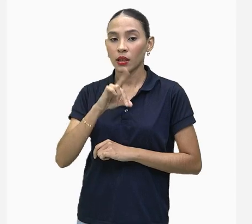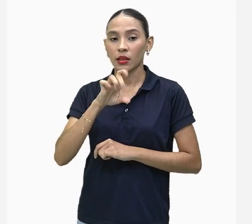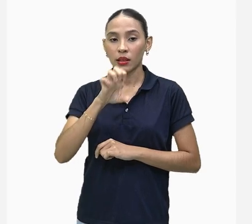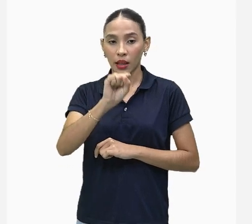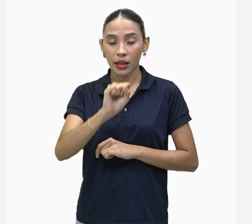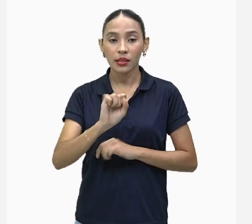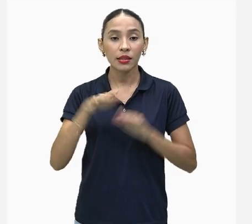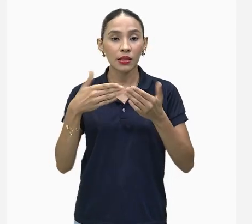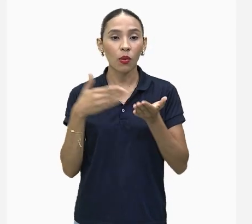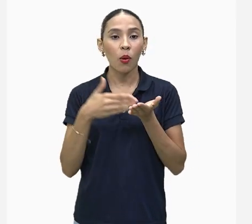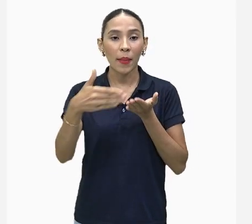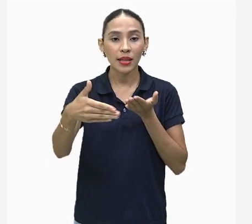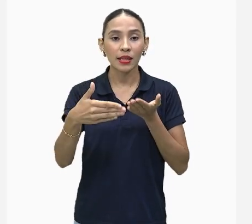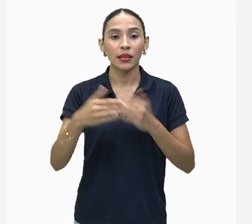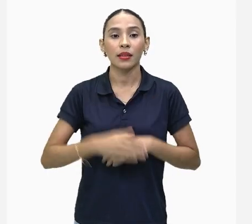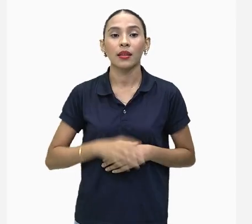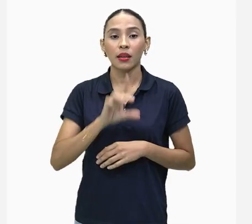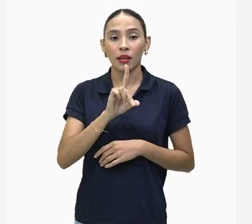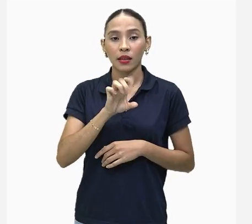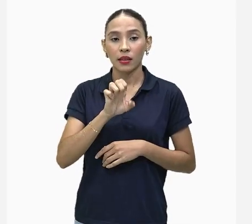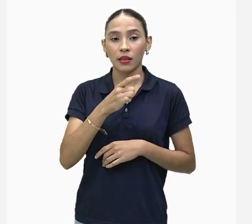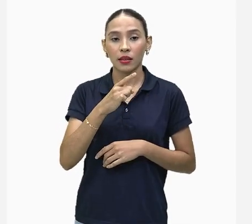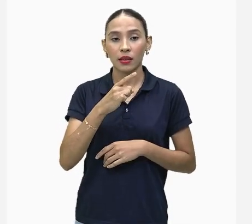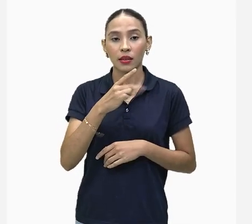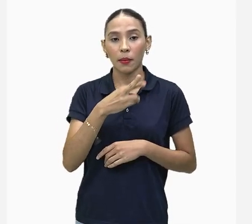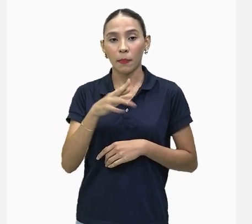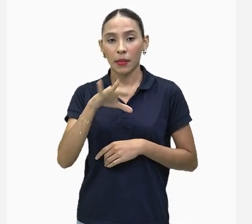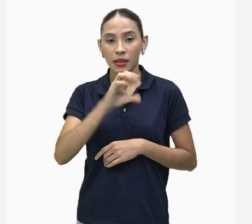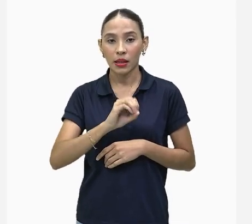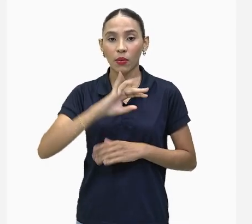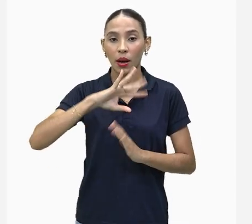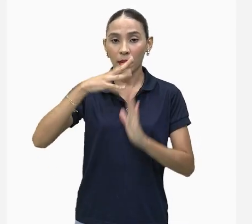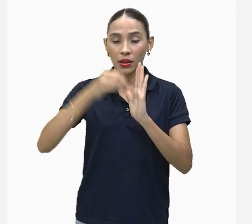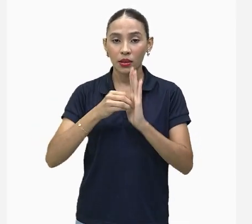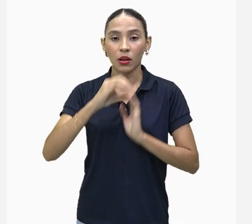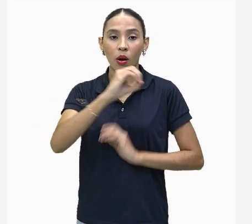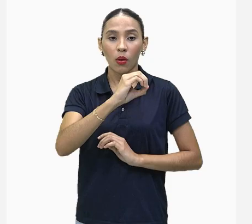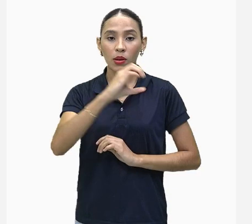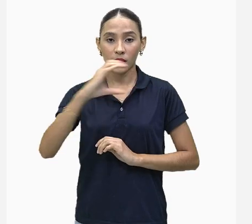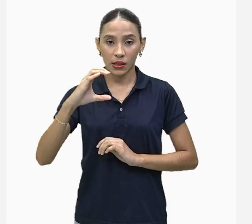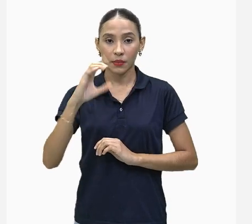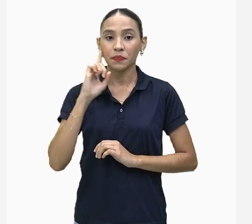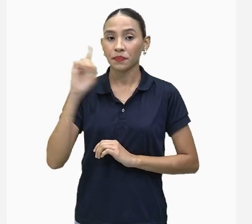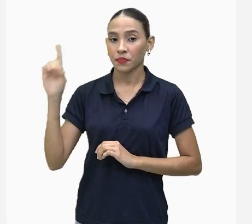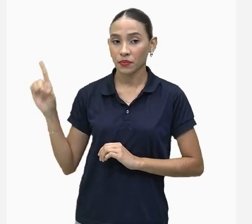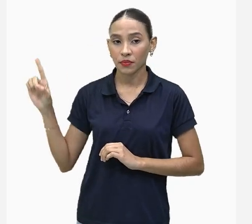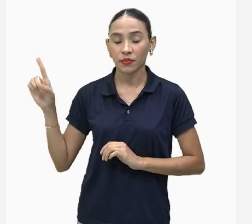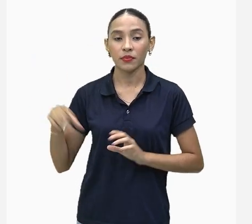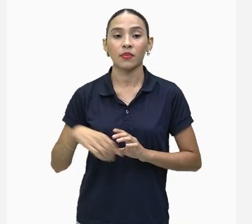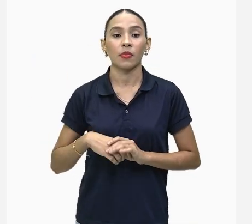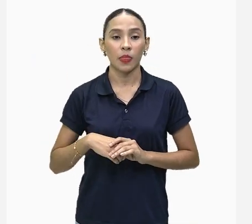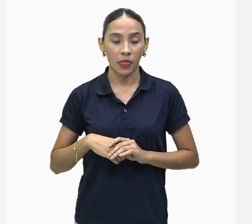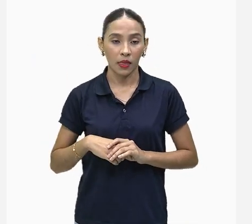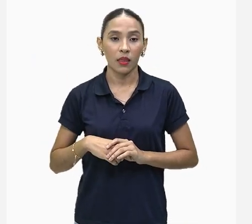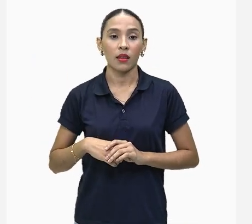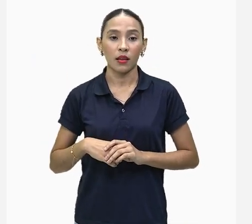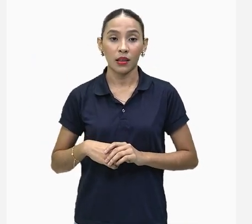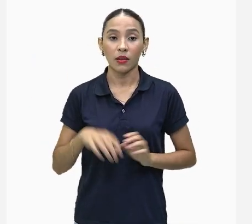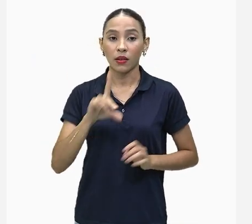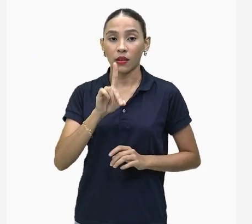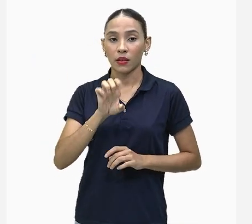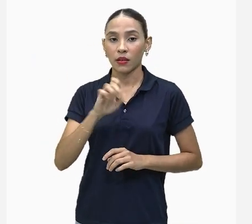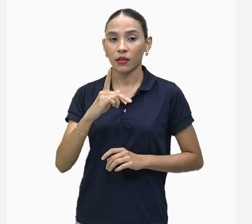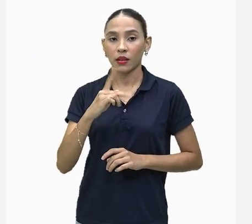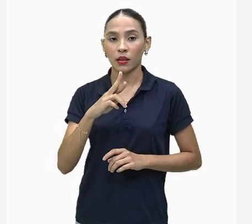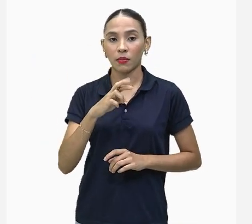Vamos começar mostrando a depressão da Amazônia Ocidental. Essa depressão,